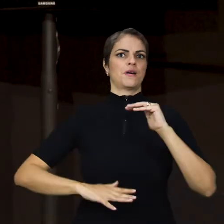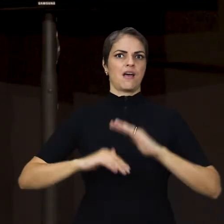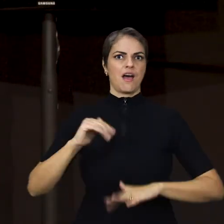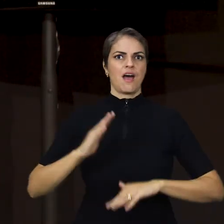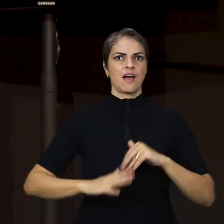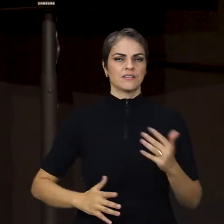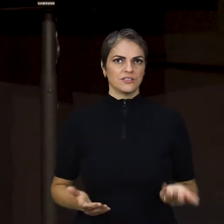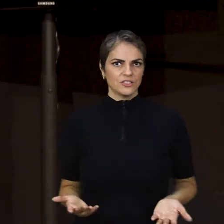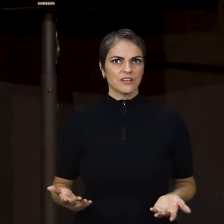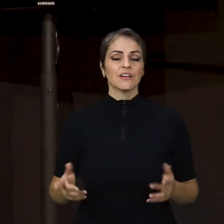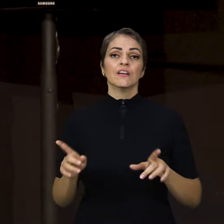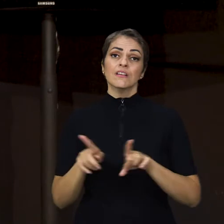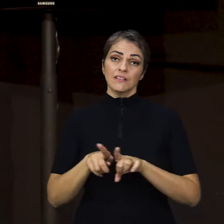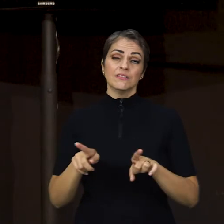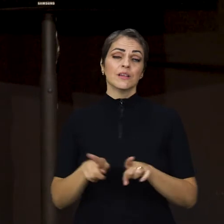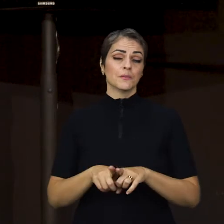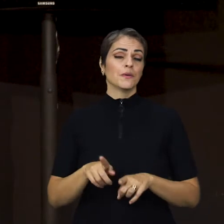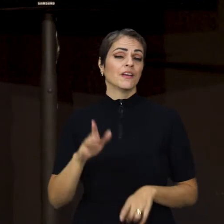vez mais